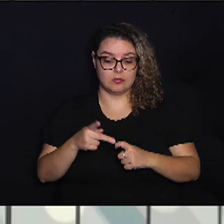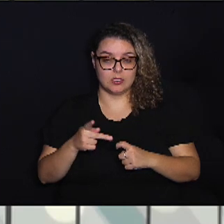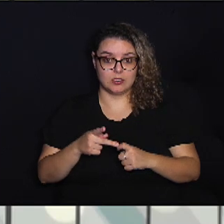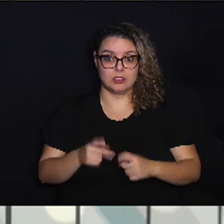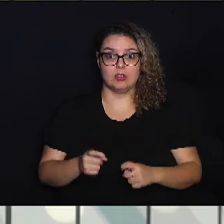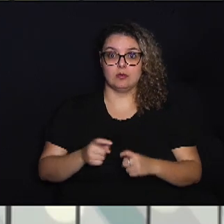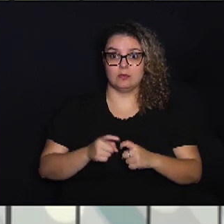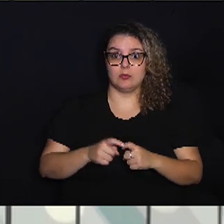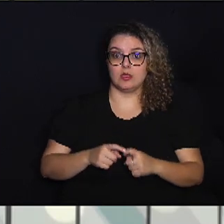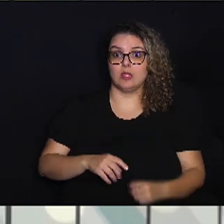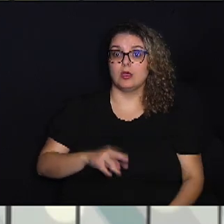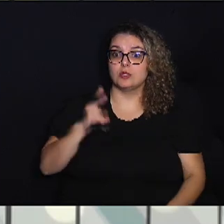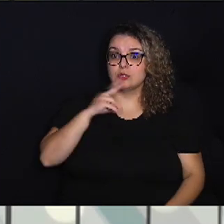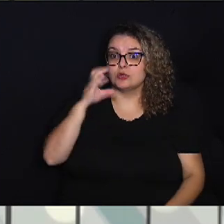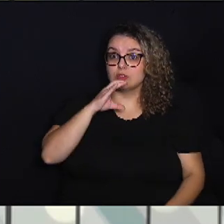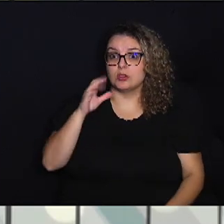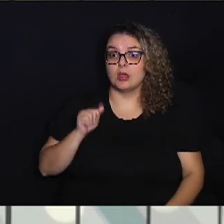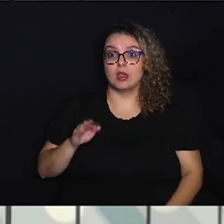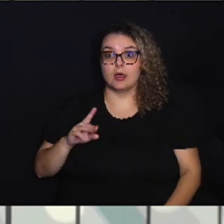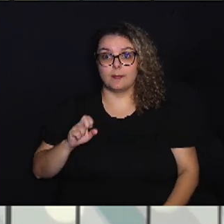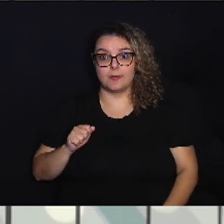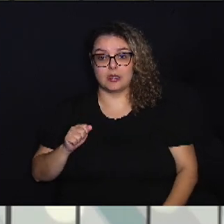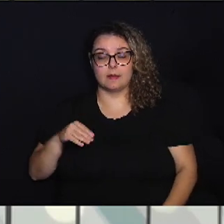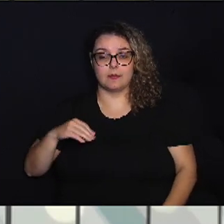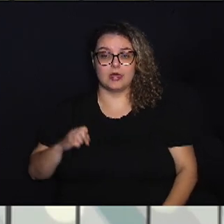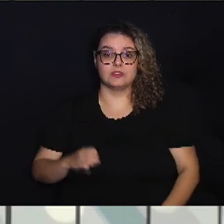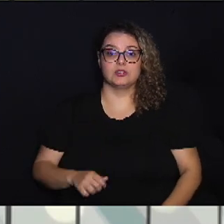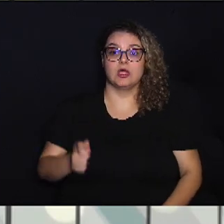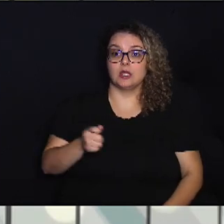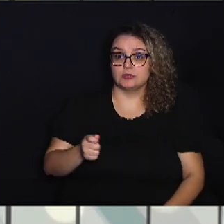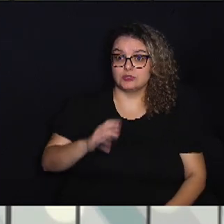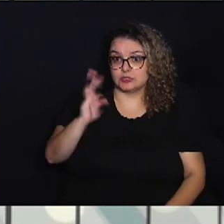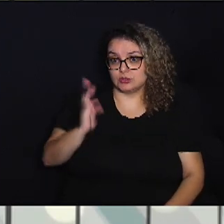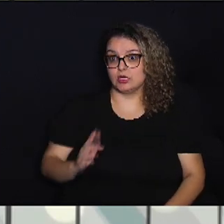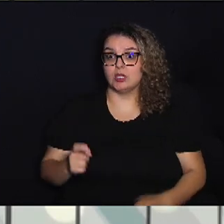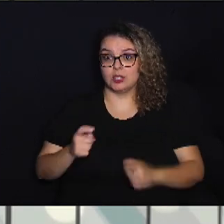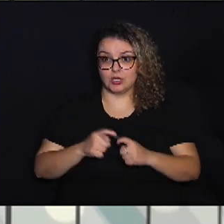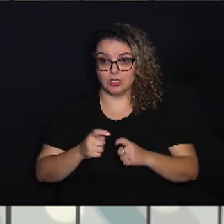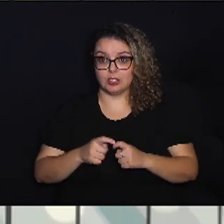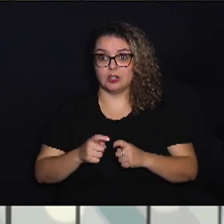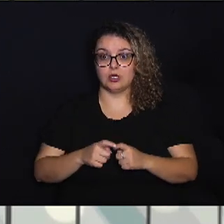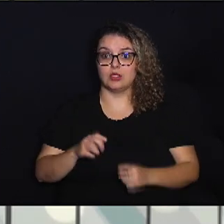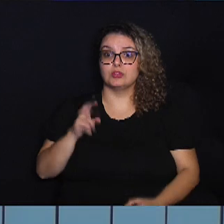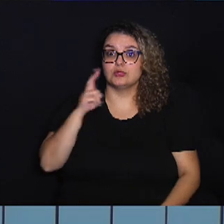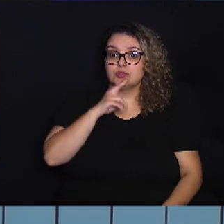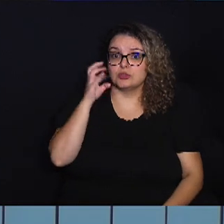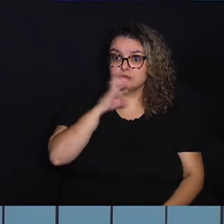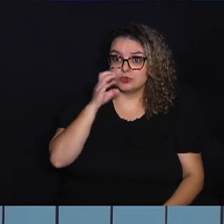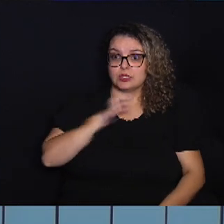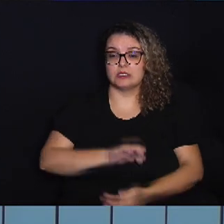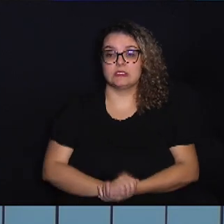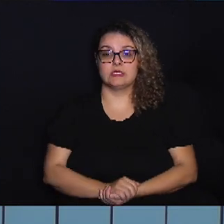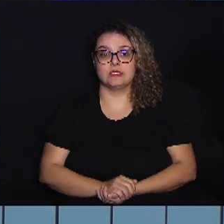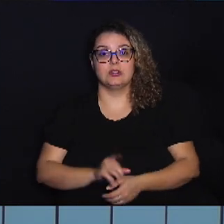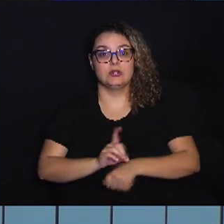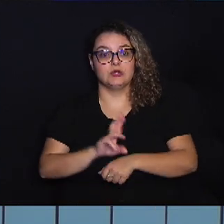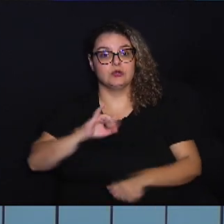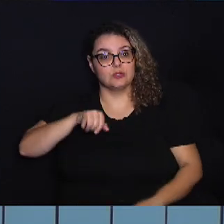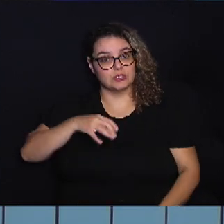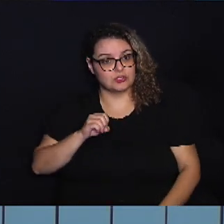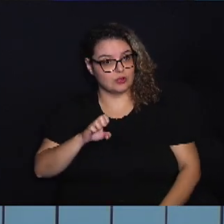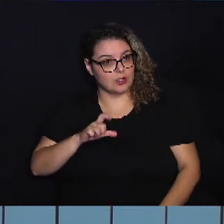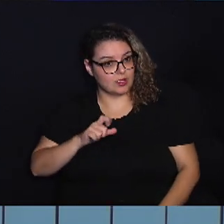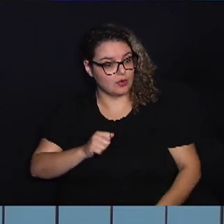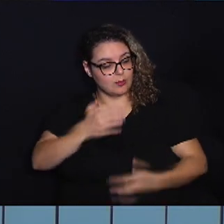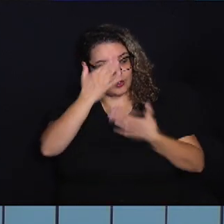da Abramed, a Associação Brasileira de Medicina de Emergência. Doutora Joelma, muito obrigada